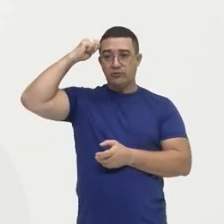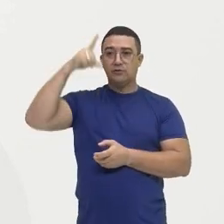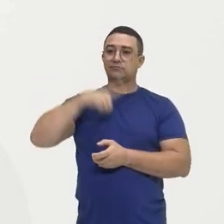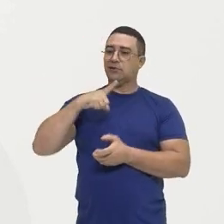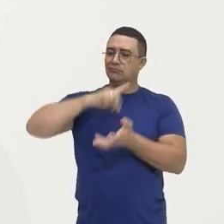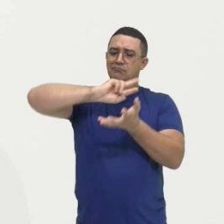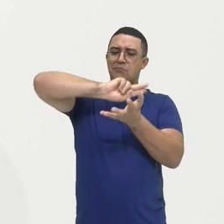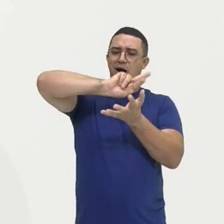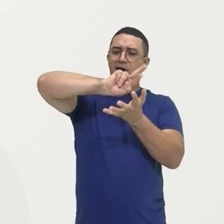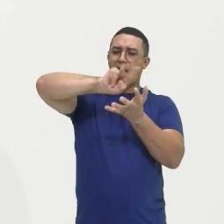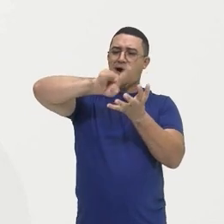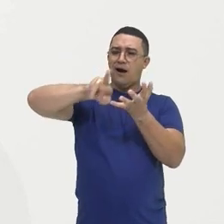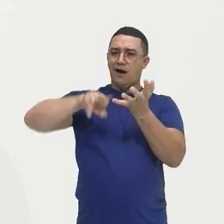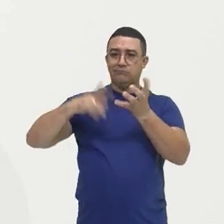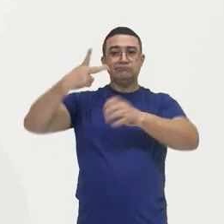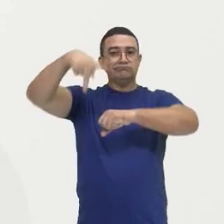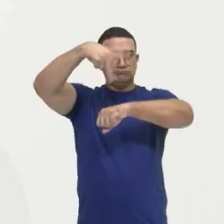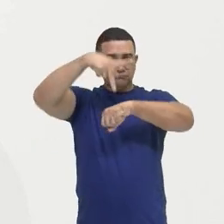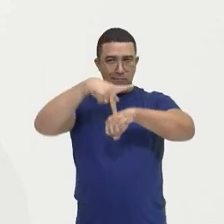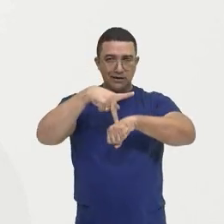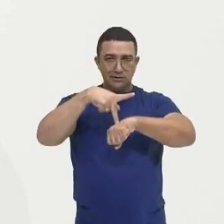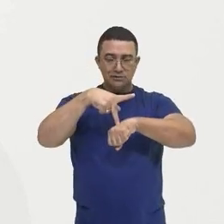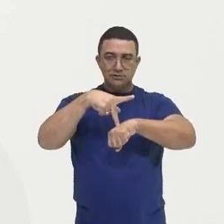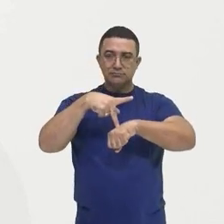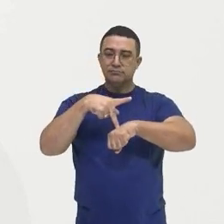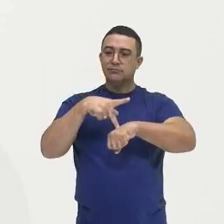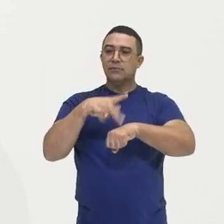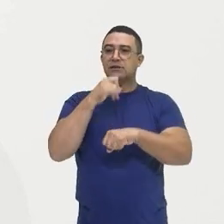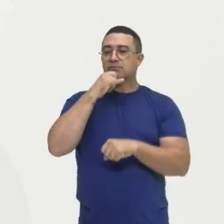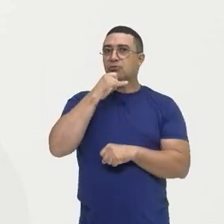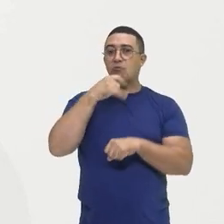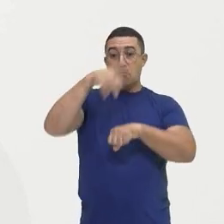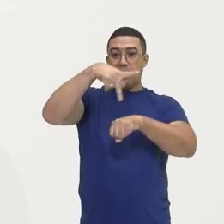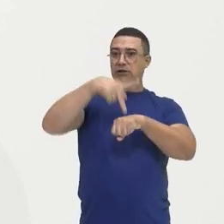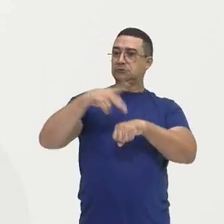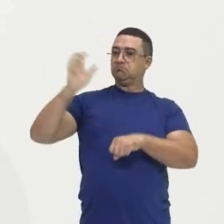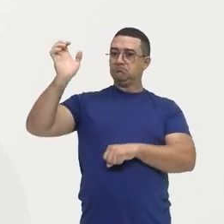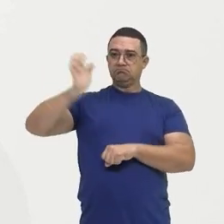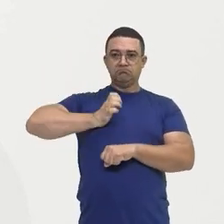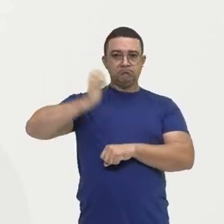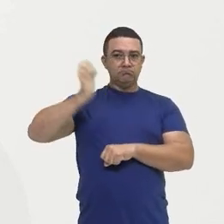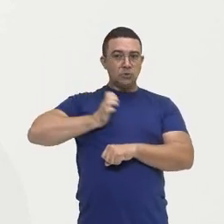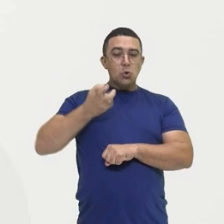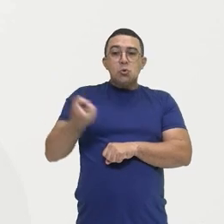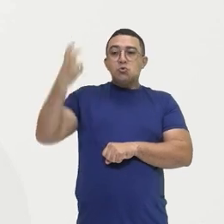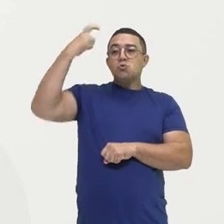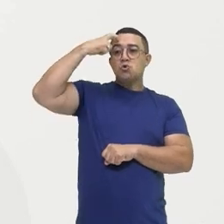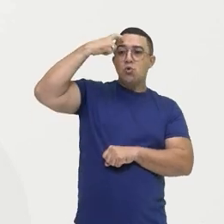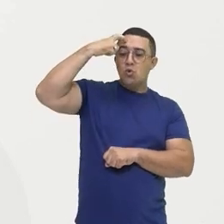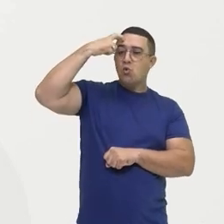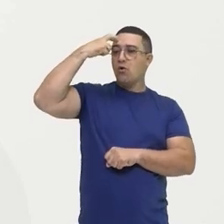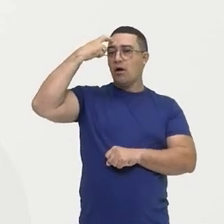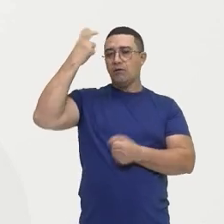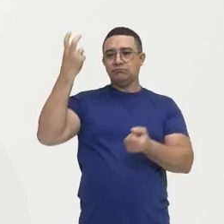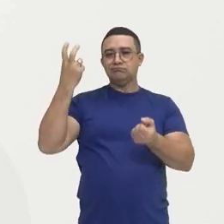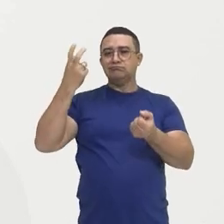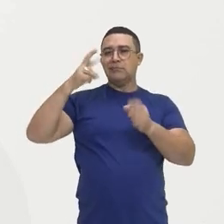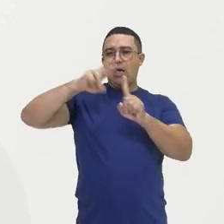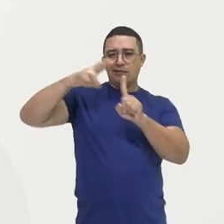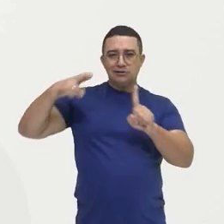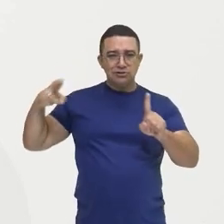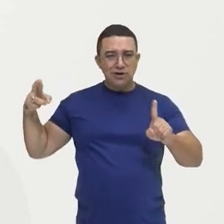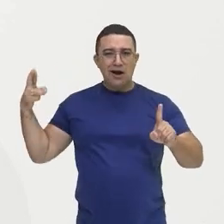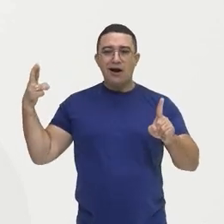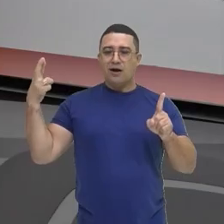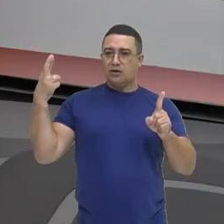tem diversos países, né? Inclusive um país riquíssimo aí na sua cultura, né? Cultura,